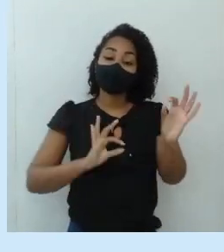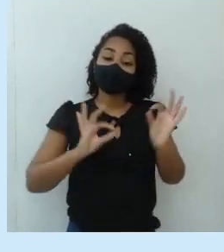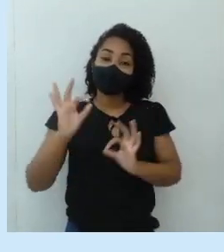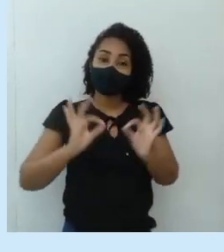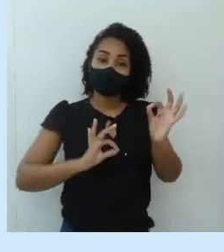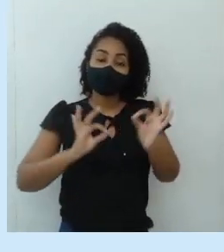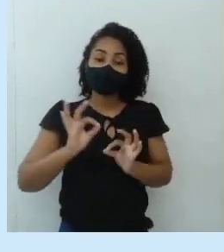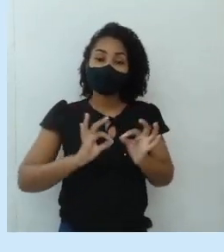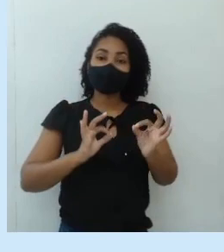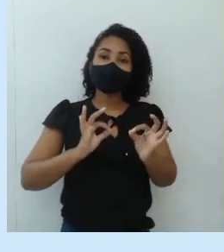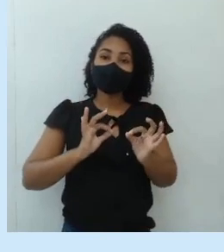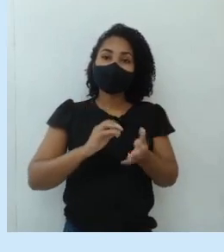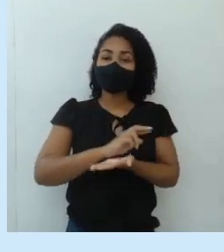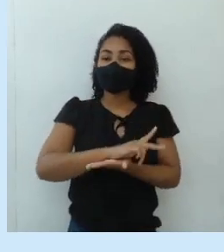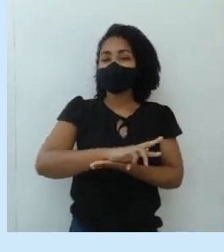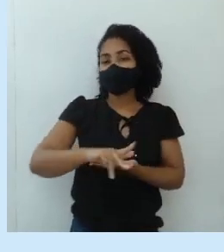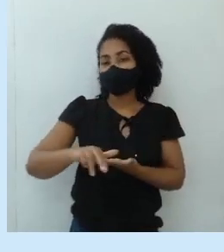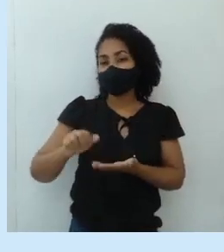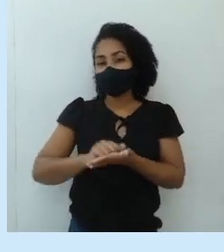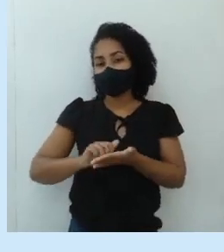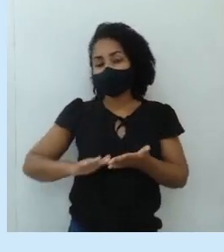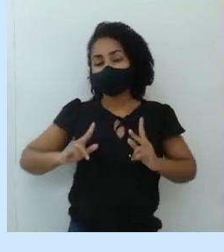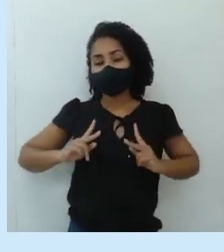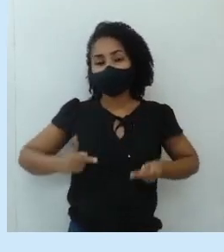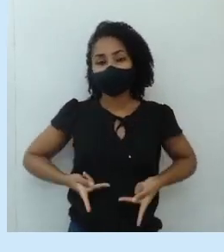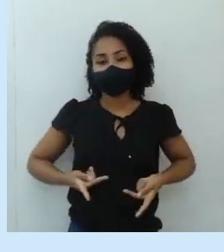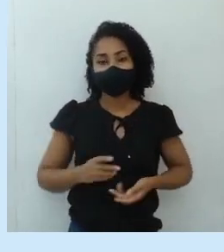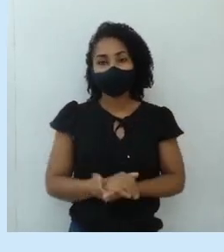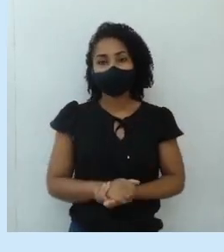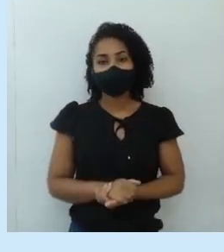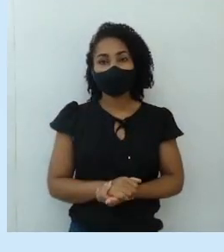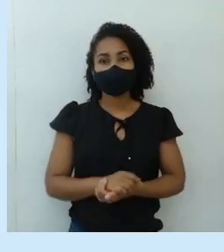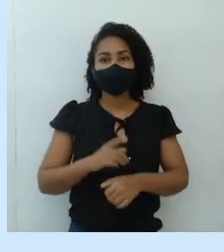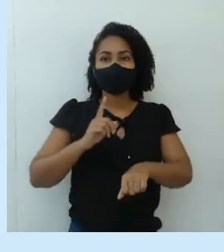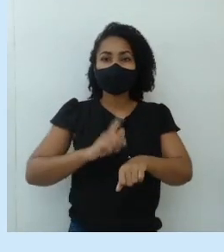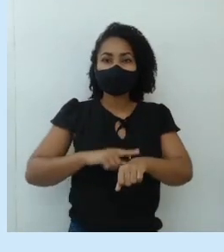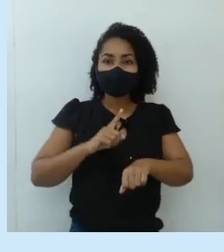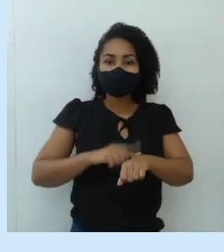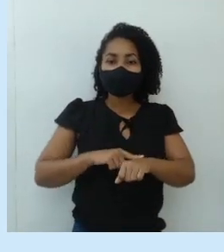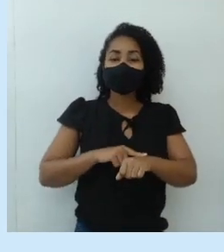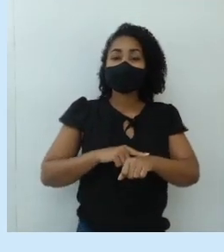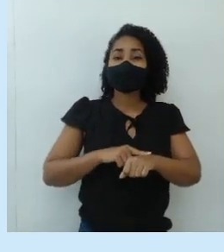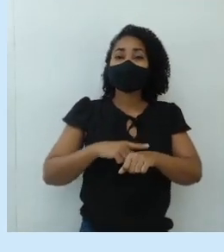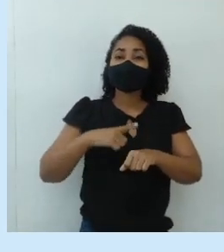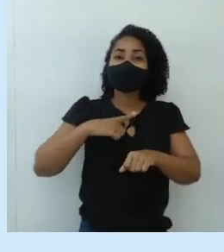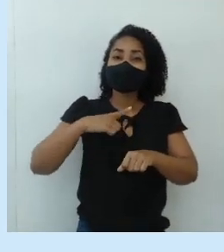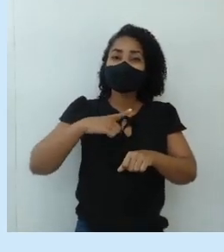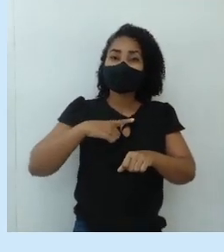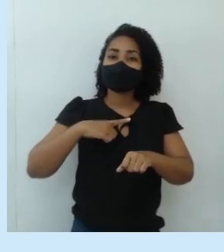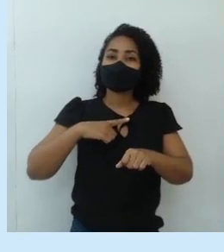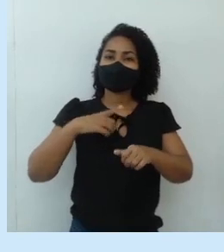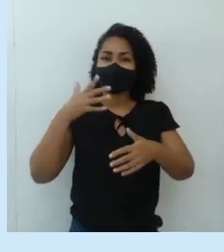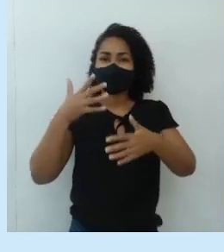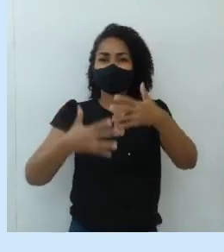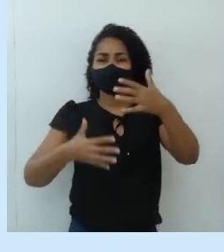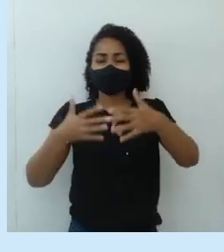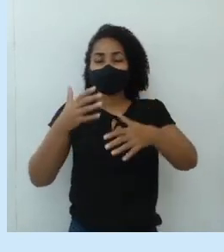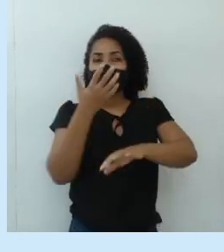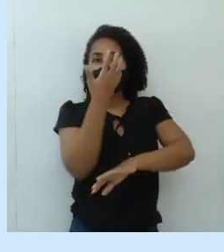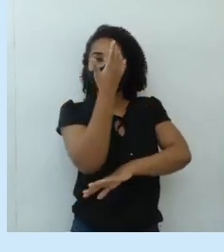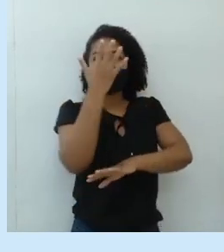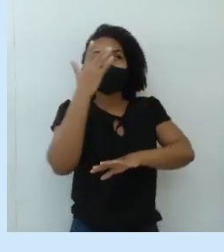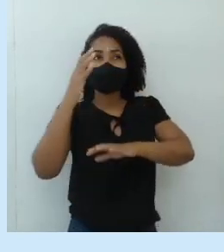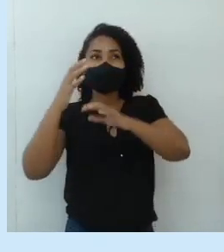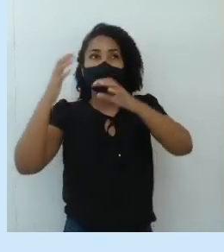de inúmeras atividades humanas. O tempo, ele é comumente confundido com o clima.